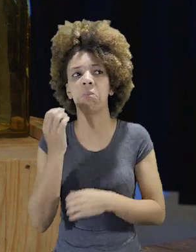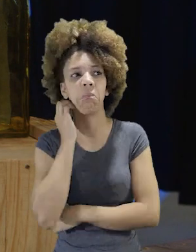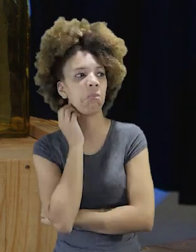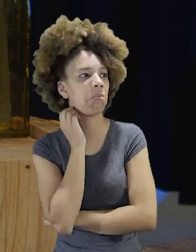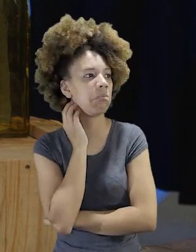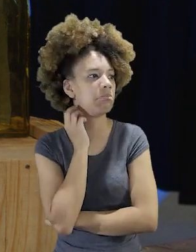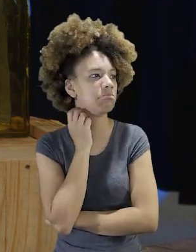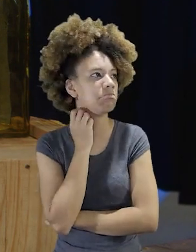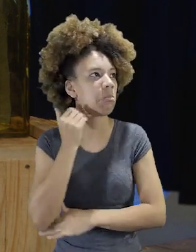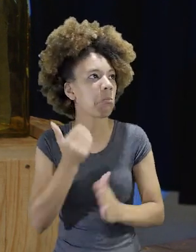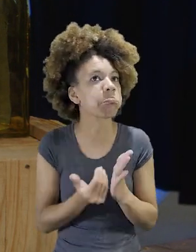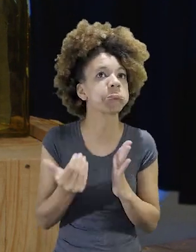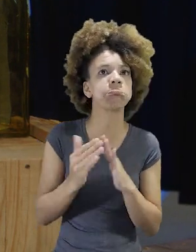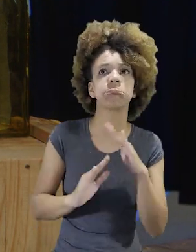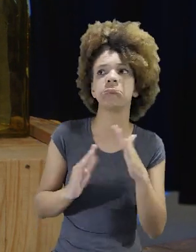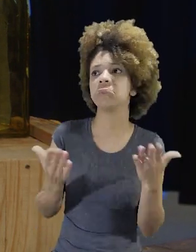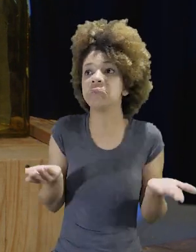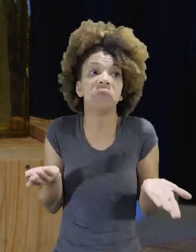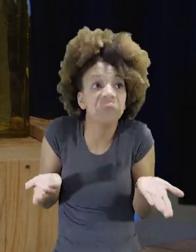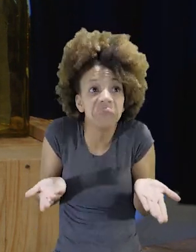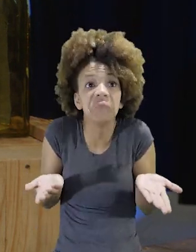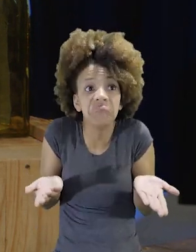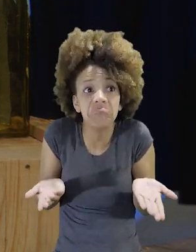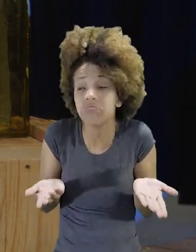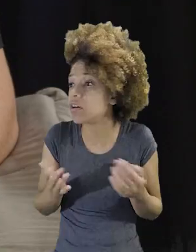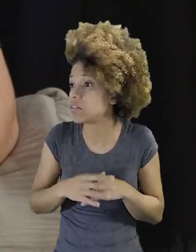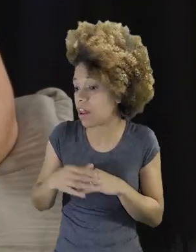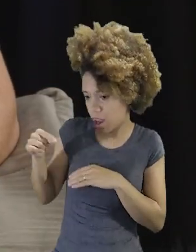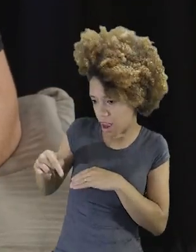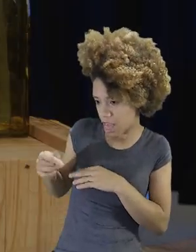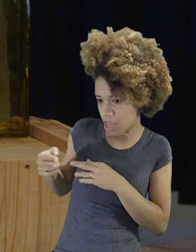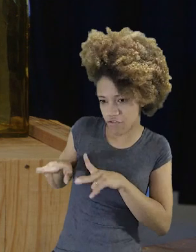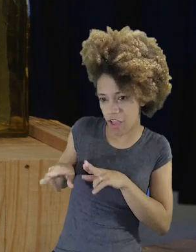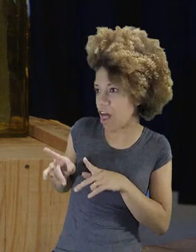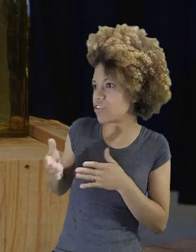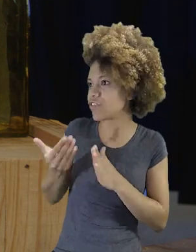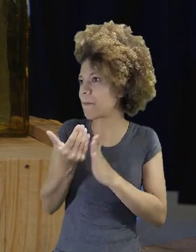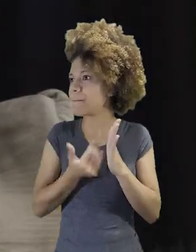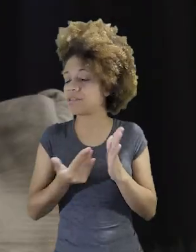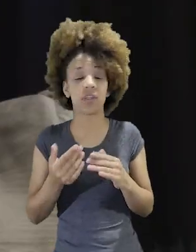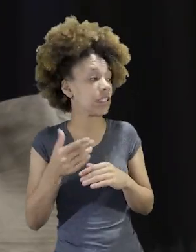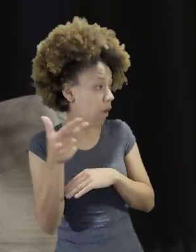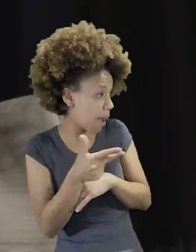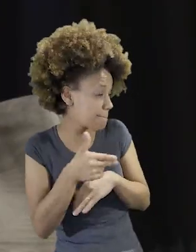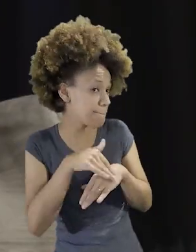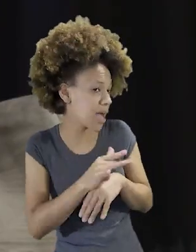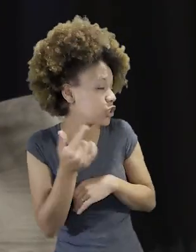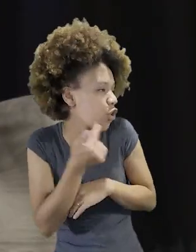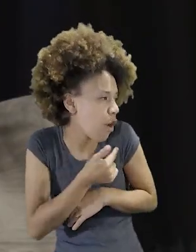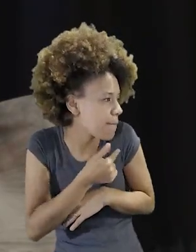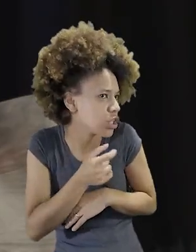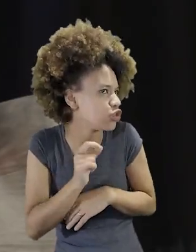fica lá em cima tipo Hey mas o que levou aqui até aqui em cima não foi os bagulho não era o jeito que a gente falava lá embaixo Que bom que a gente então